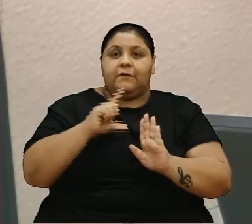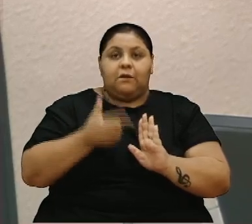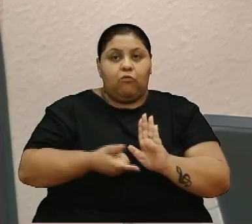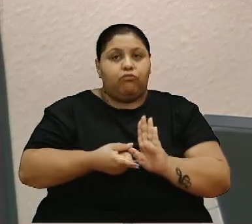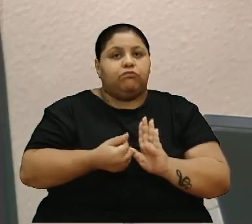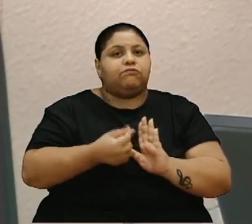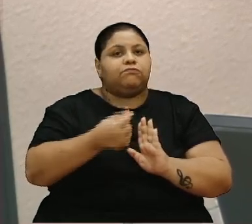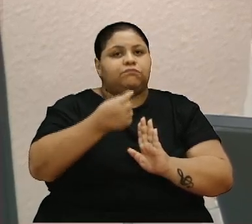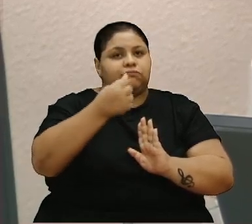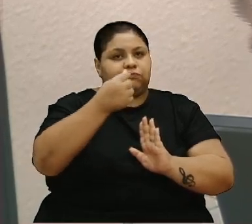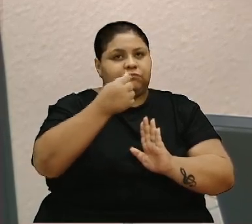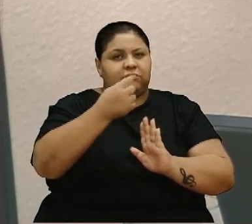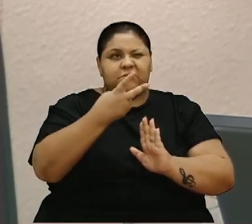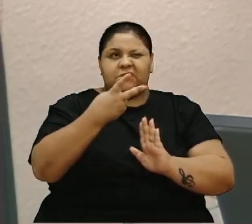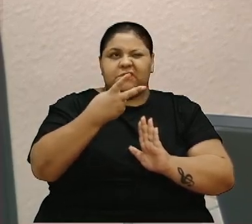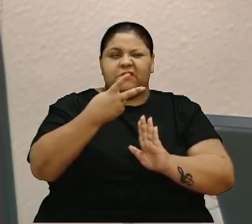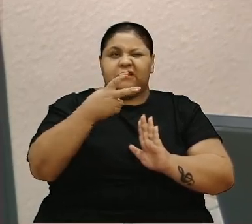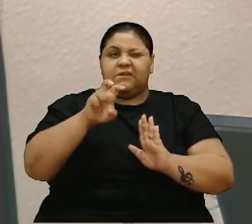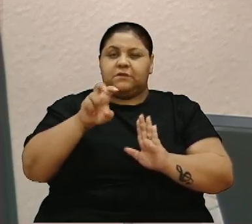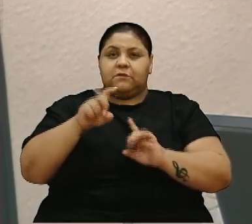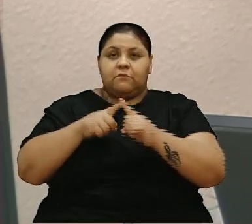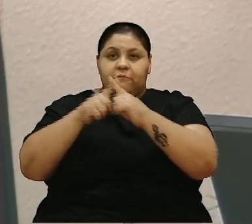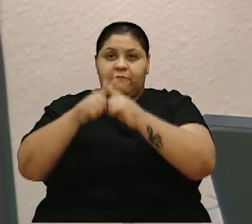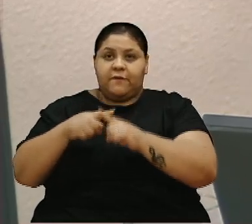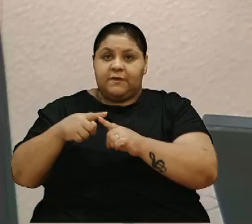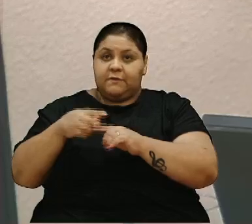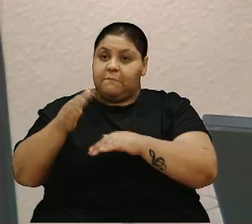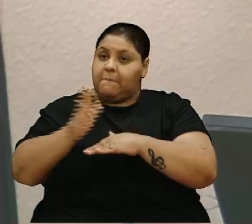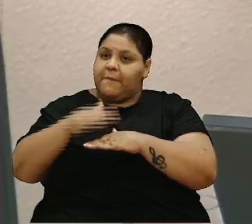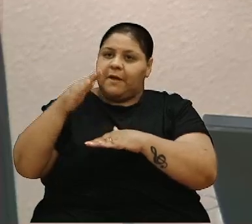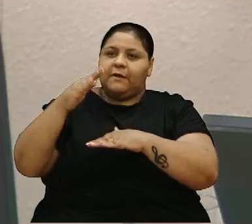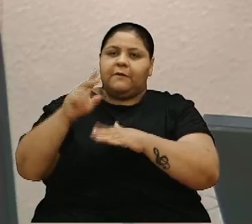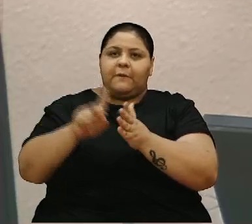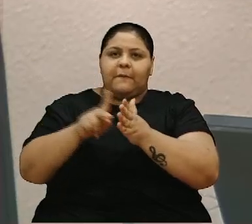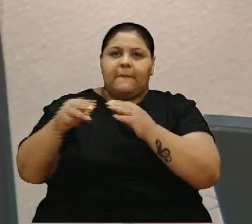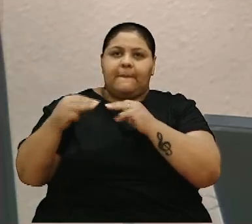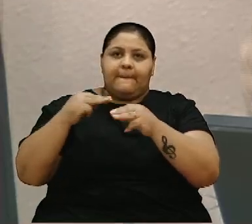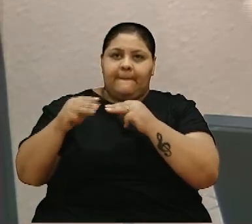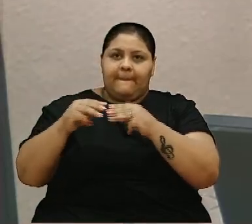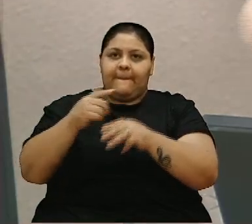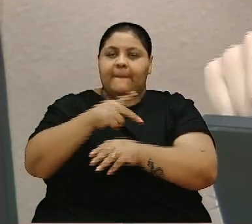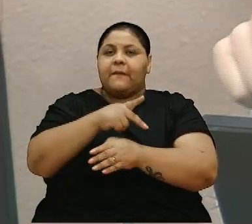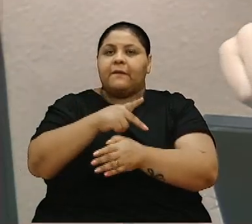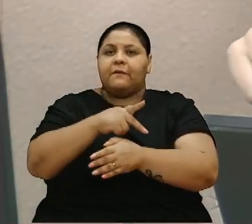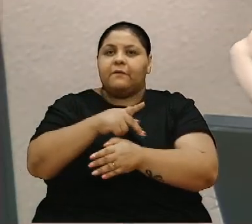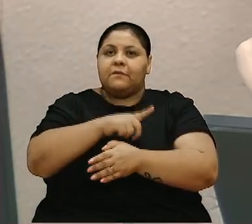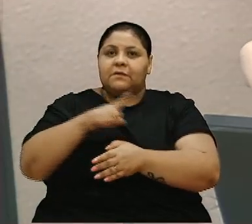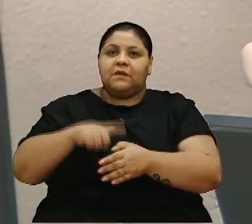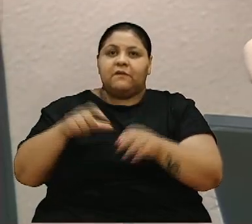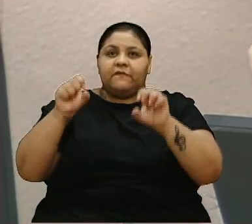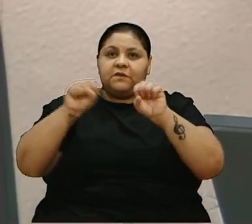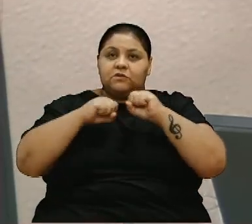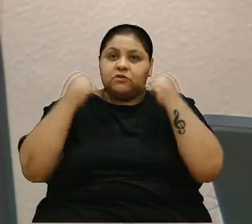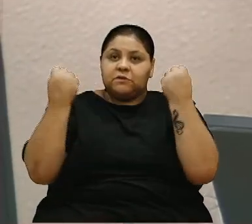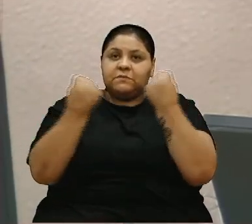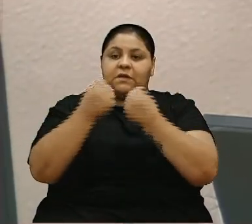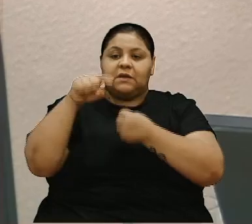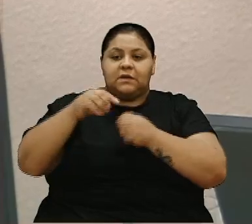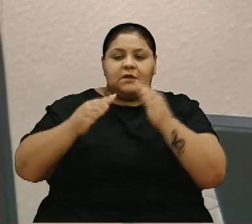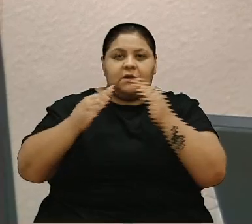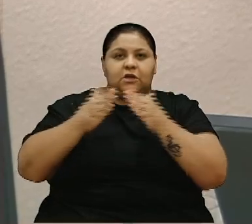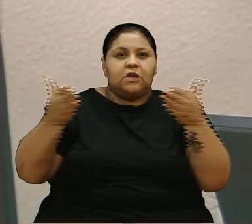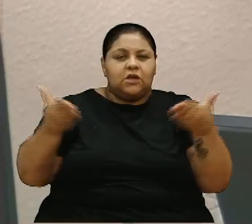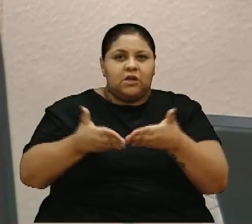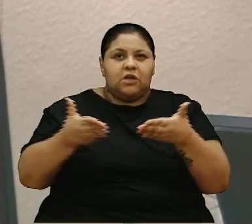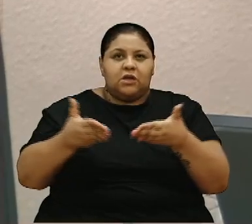alto, 25 vezes mais do que a própria máquina pública. Eu sou parceiro do senhor, a gente tem que fazer um seminário nessa casa para debater isso. Hoje, o